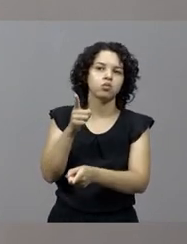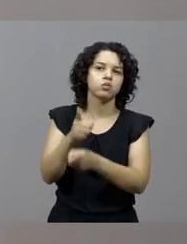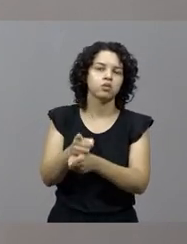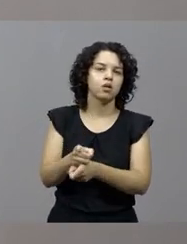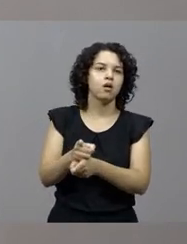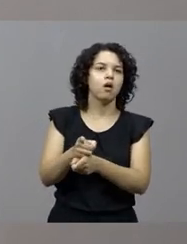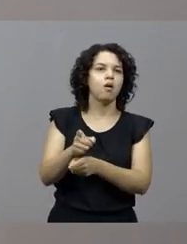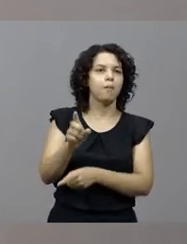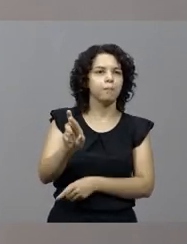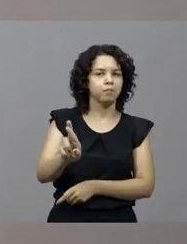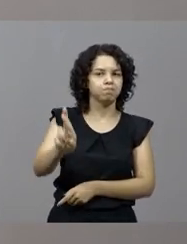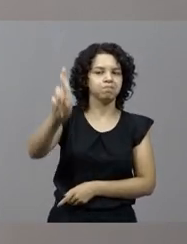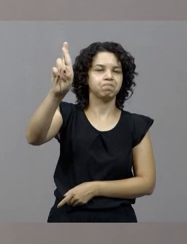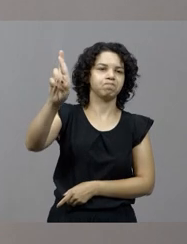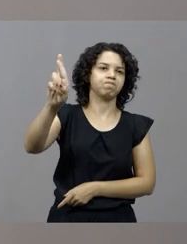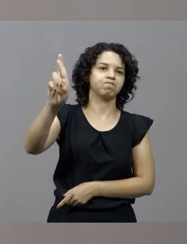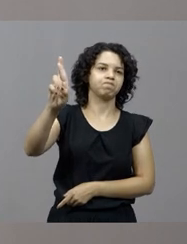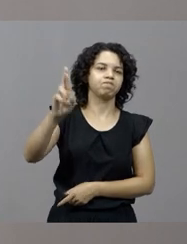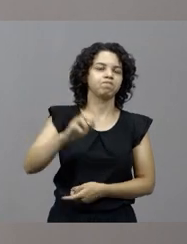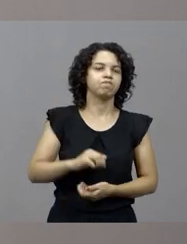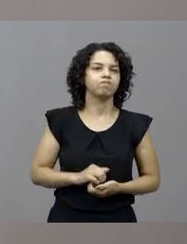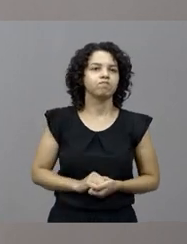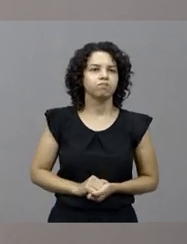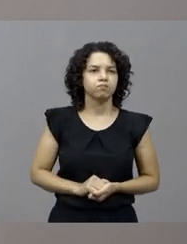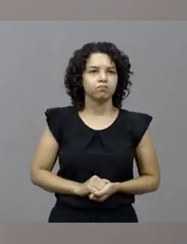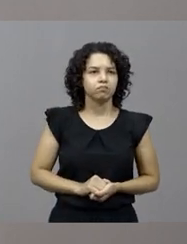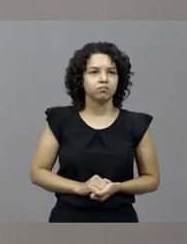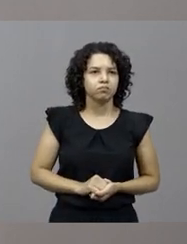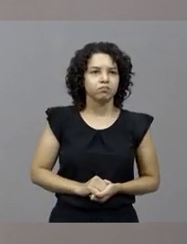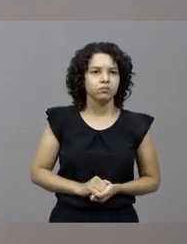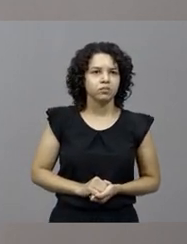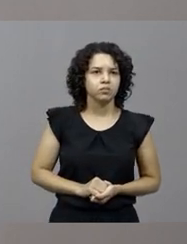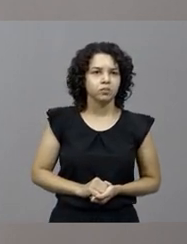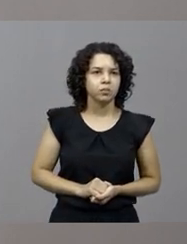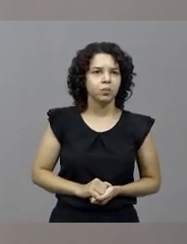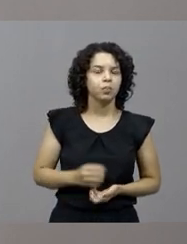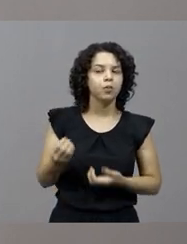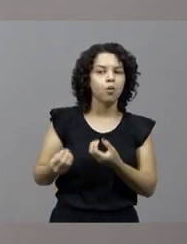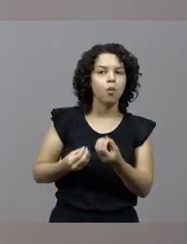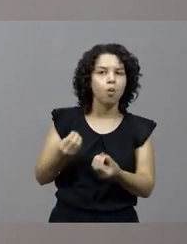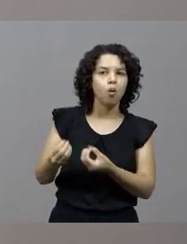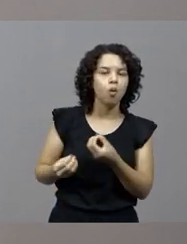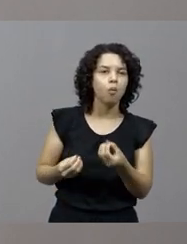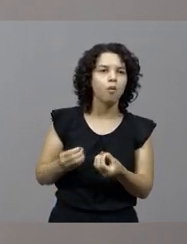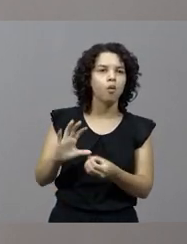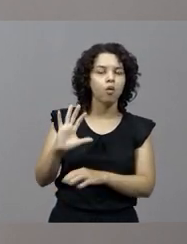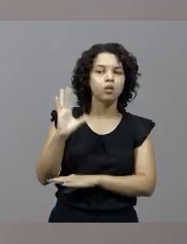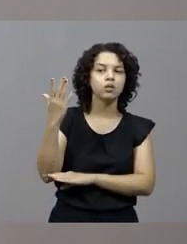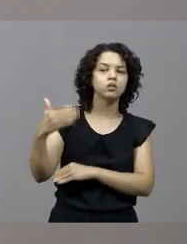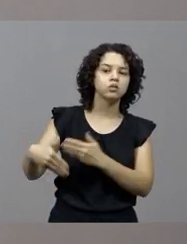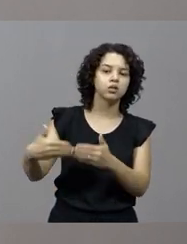mentor intelectual de tudo isso, né? De como que as coisas chegaram onde chegaram.